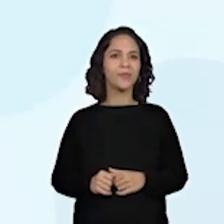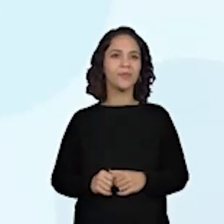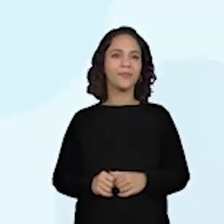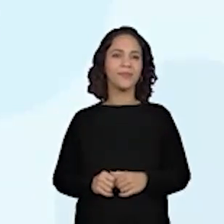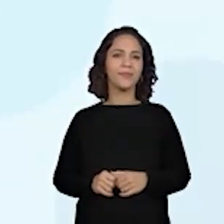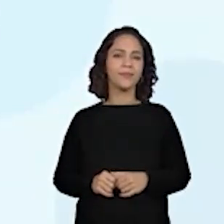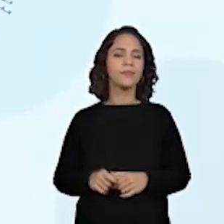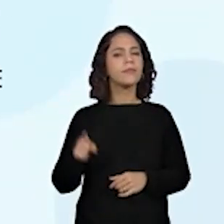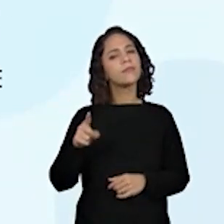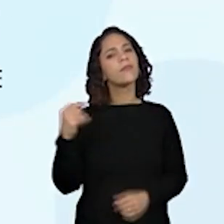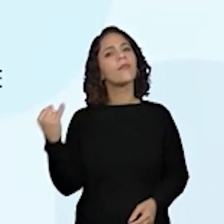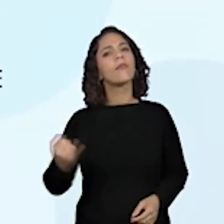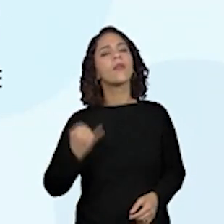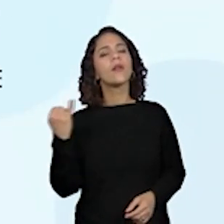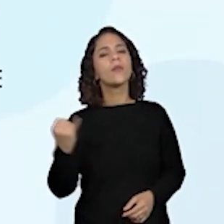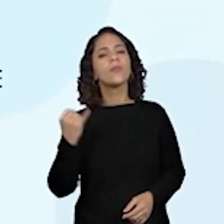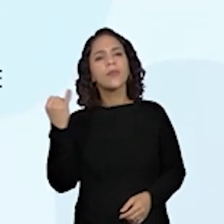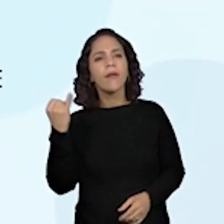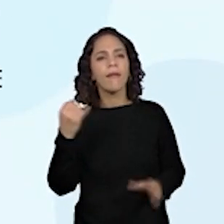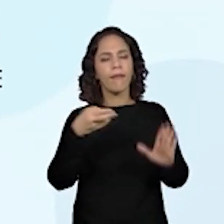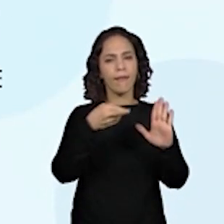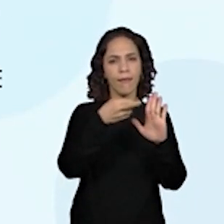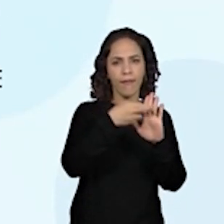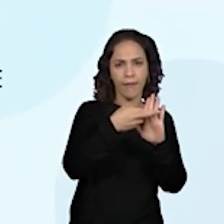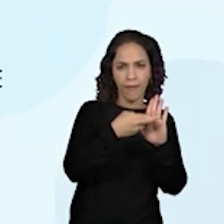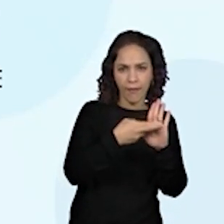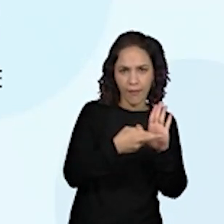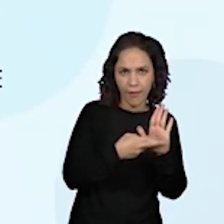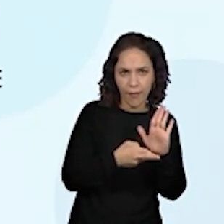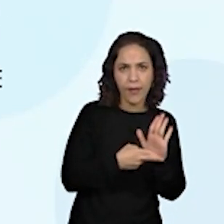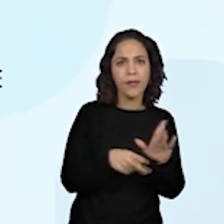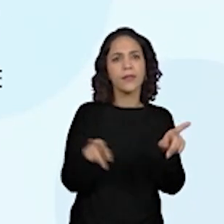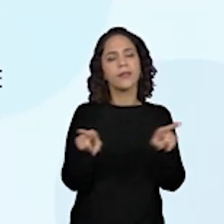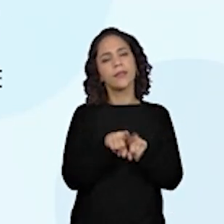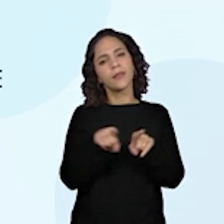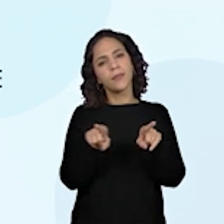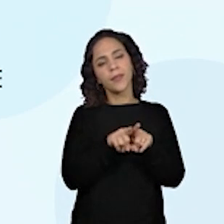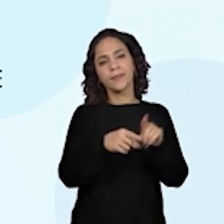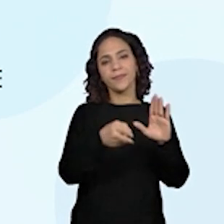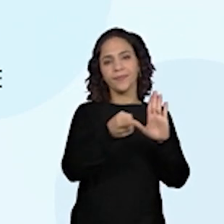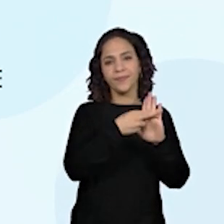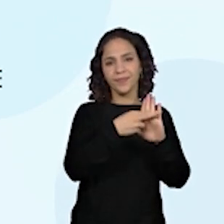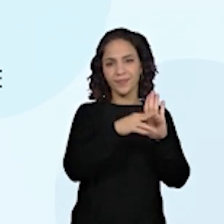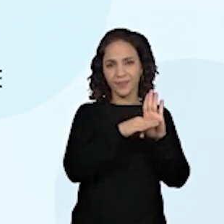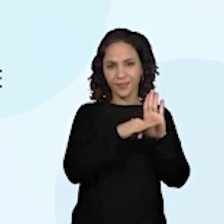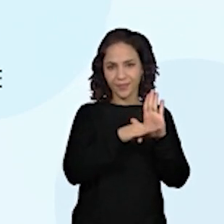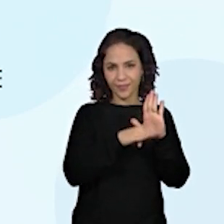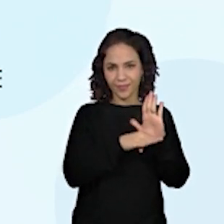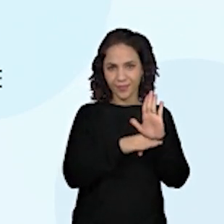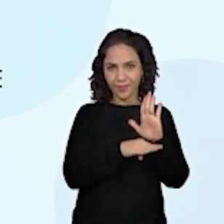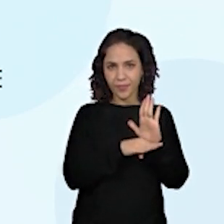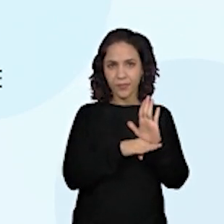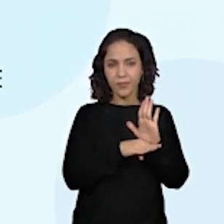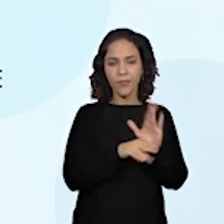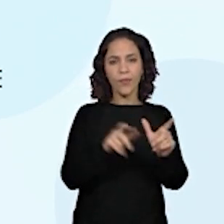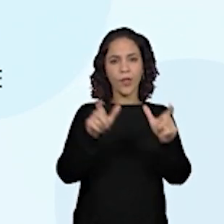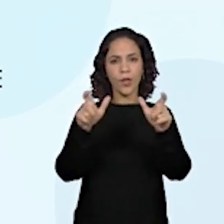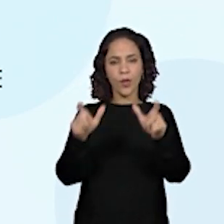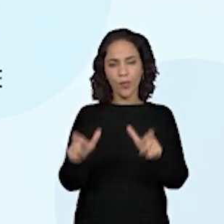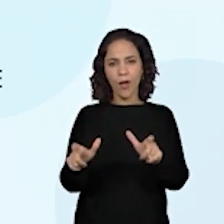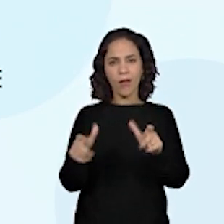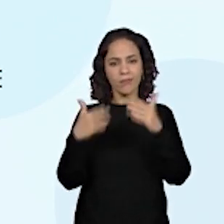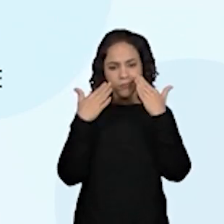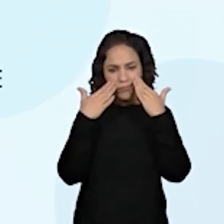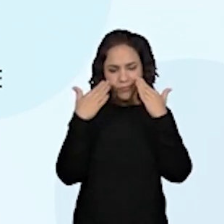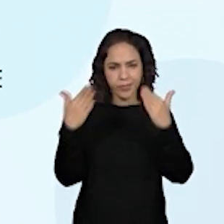3. Qual é a importância das regras e regulamentos para um local